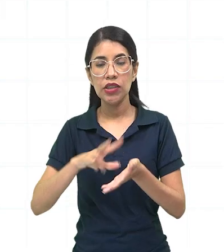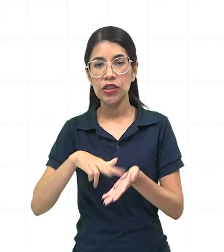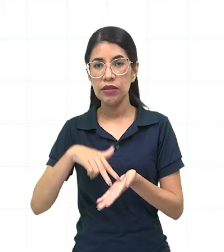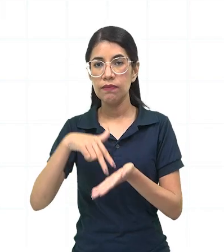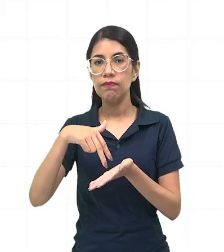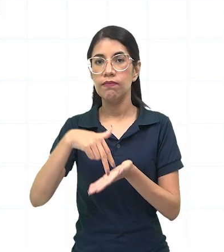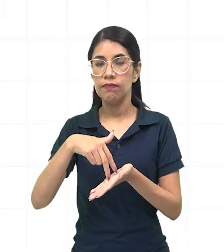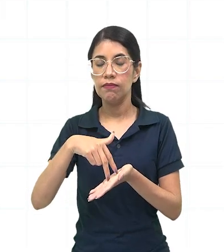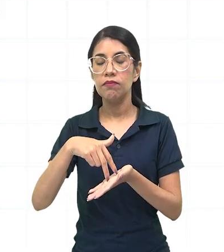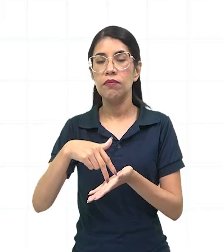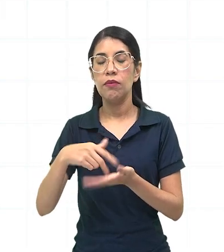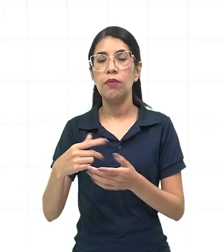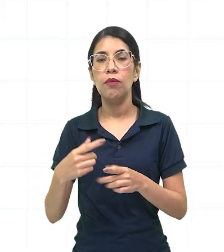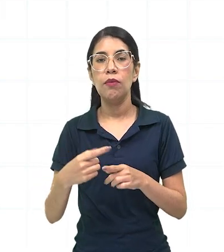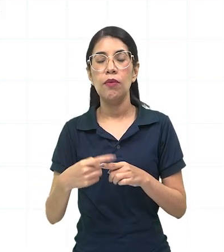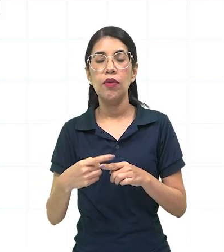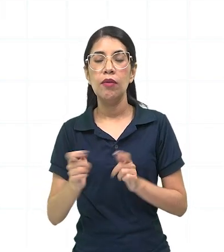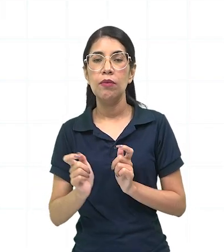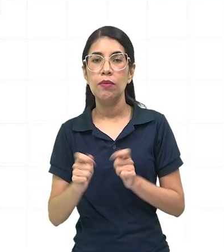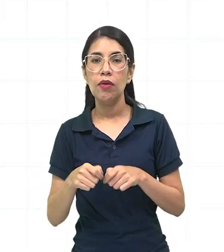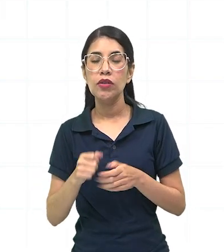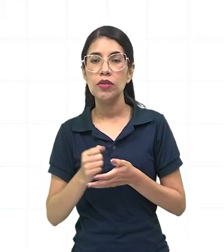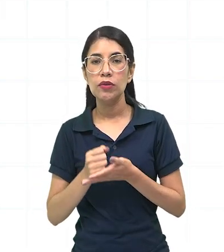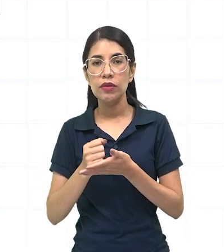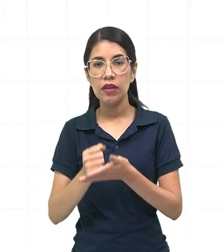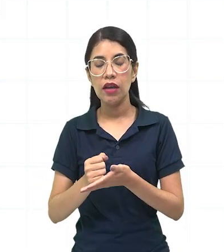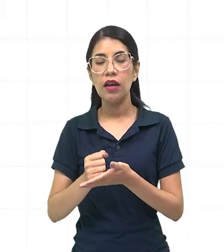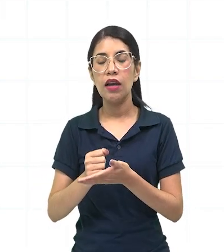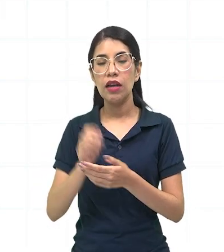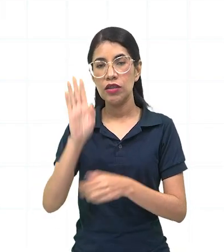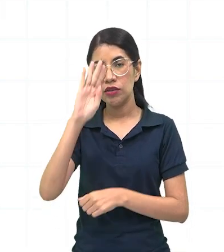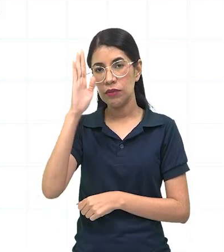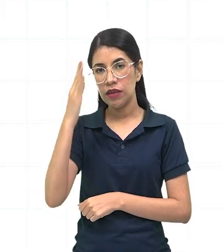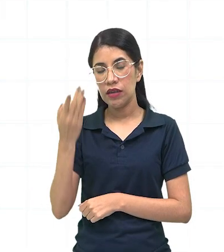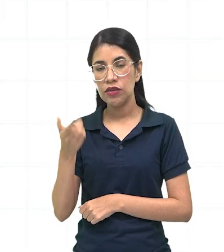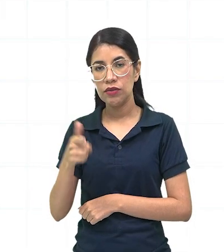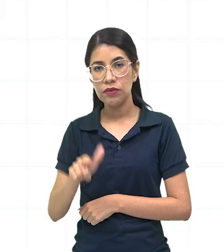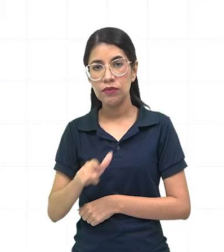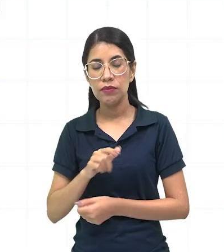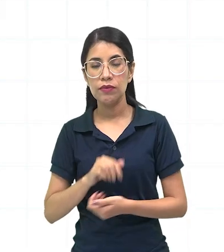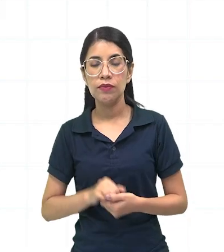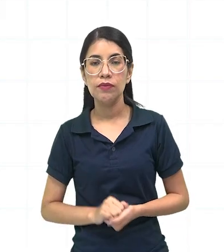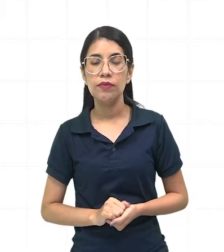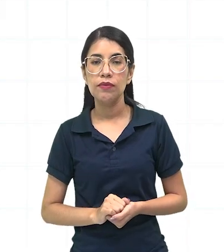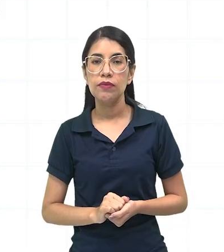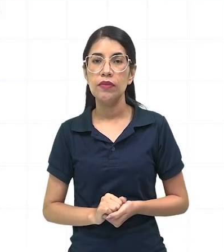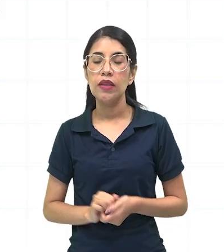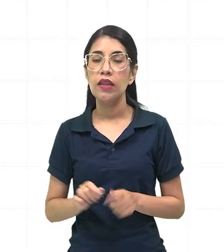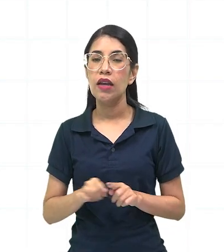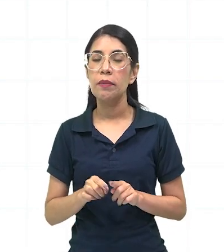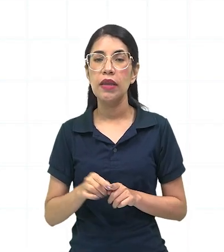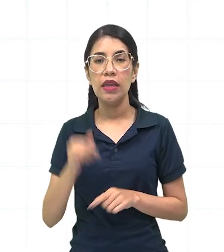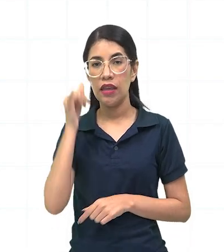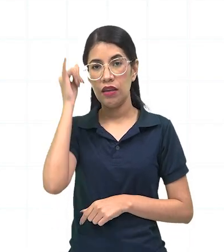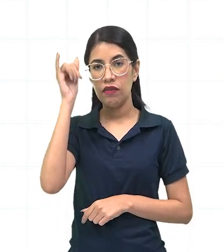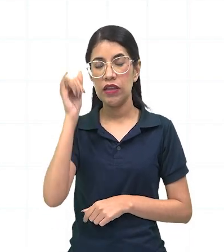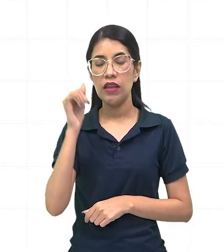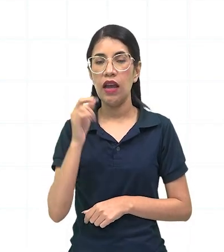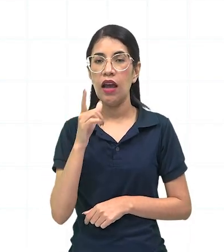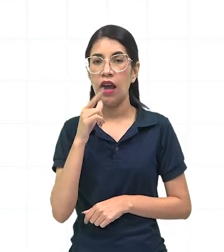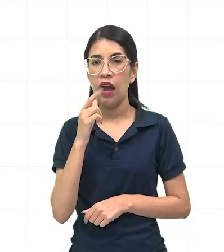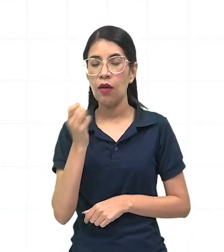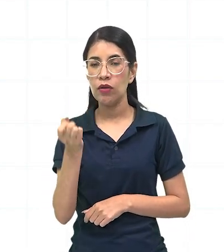pé, pois isso pode favorecer um novo desmaio. Não jogar água fria no rosto